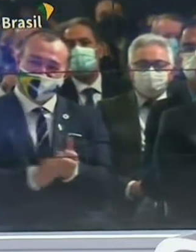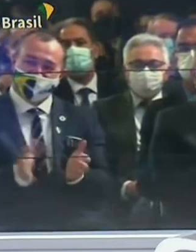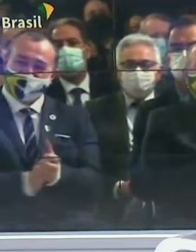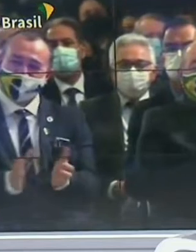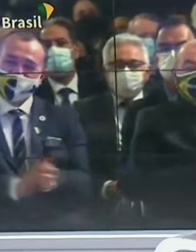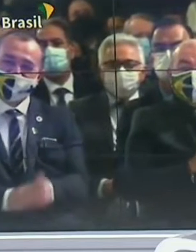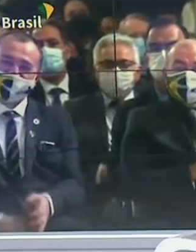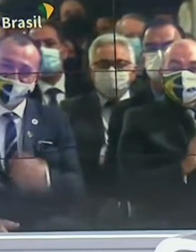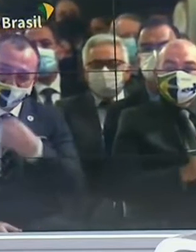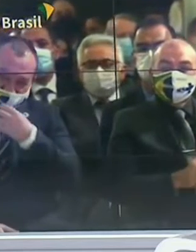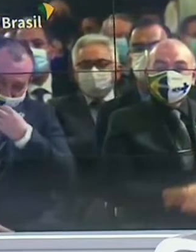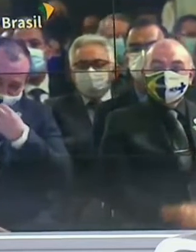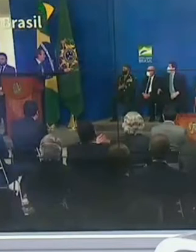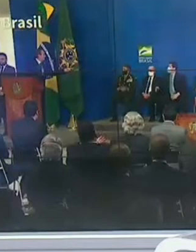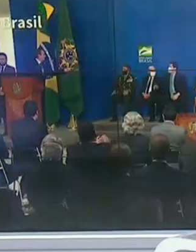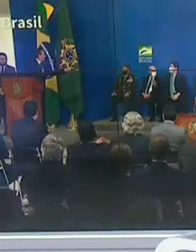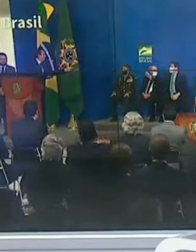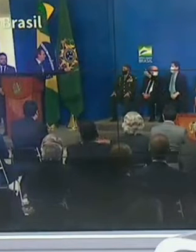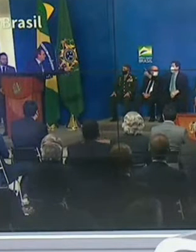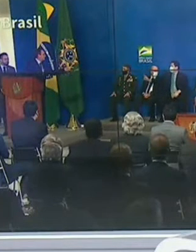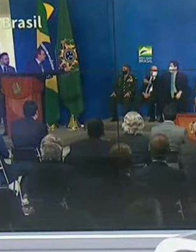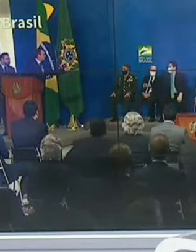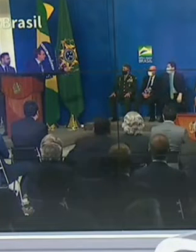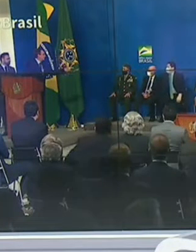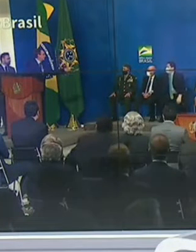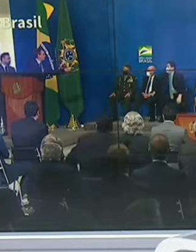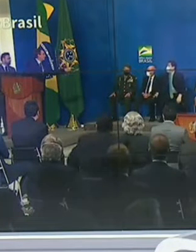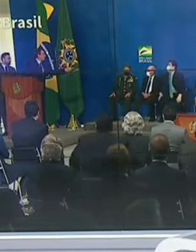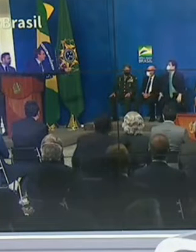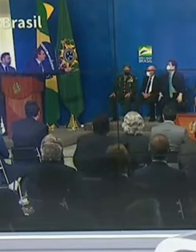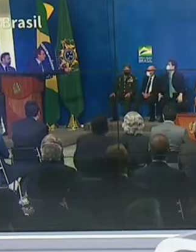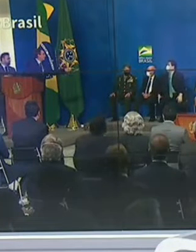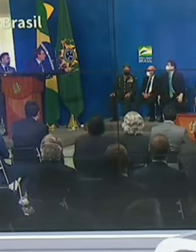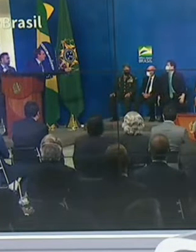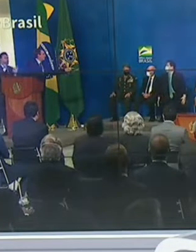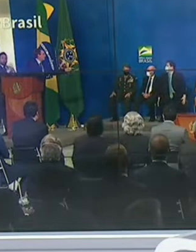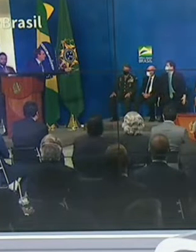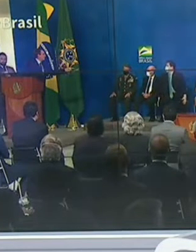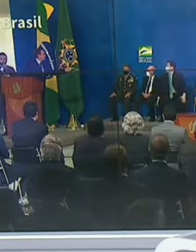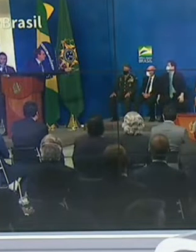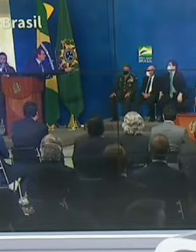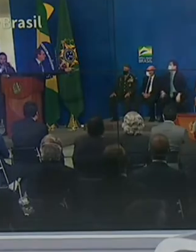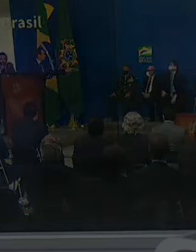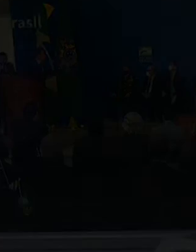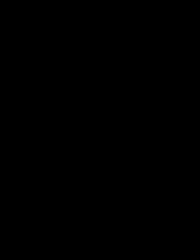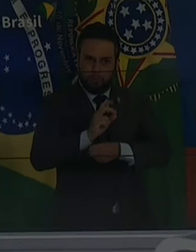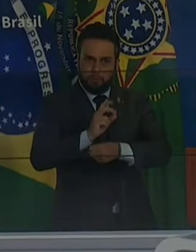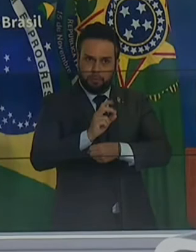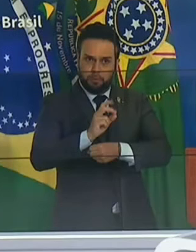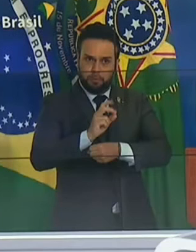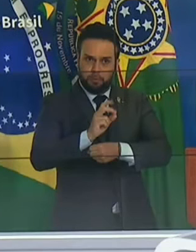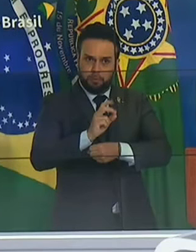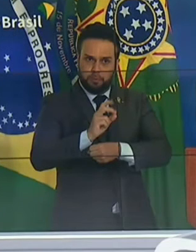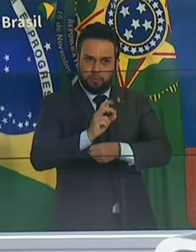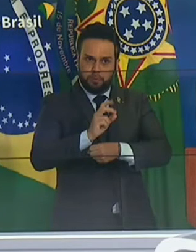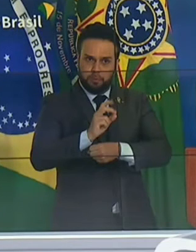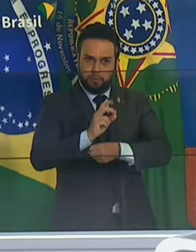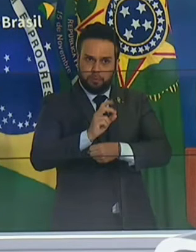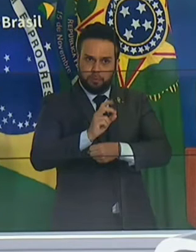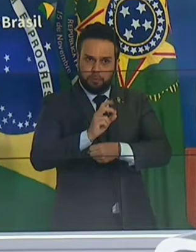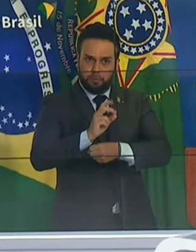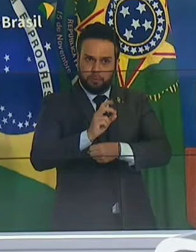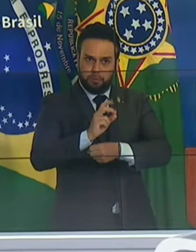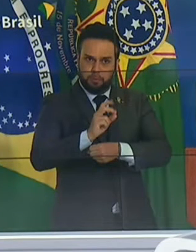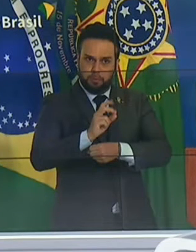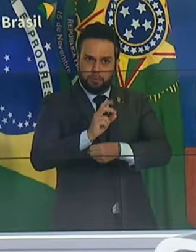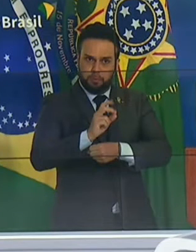eu estou por aqui estou aqui estou à presidência o sempre